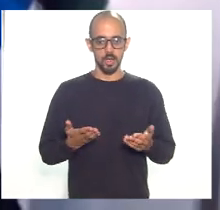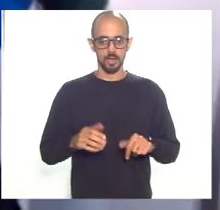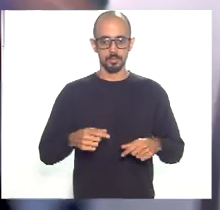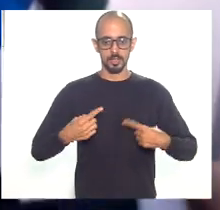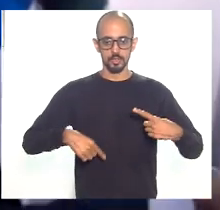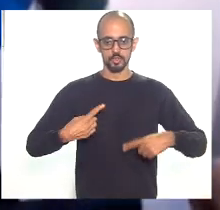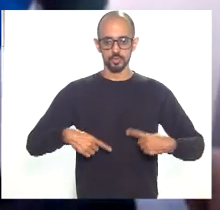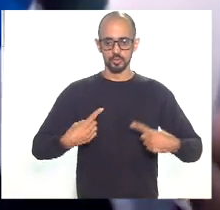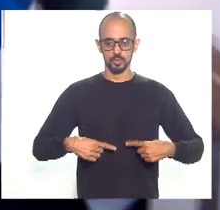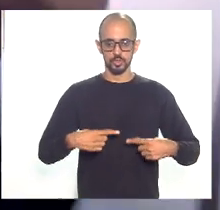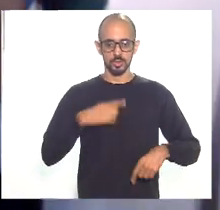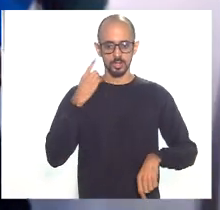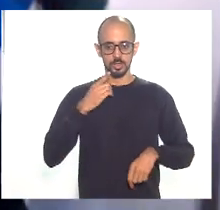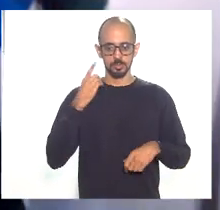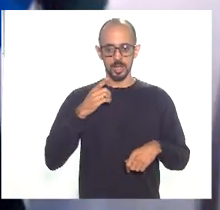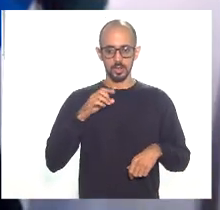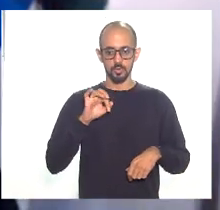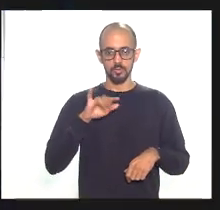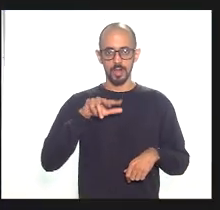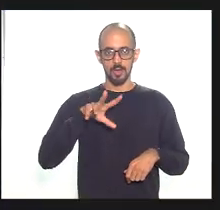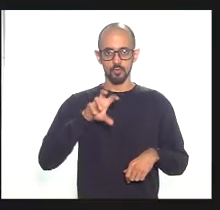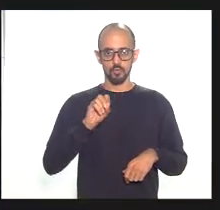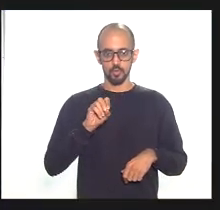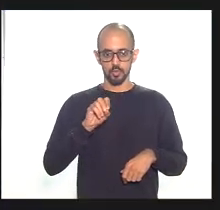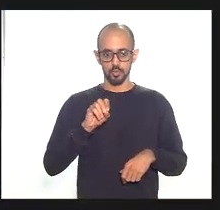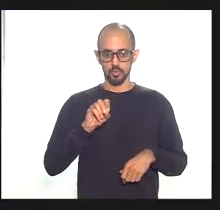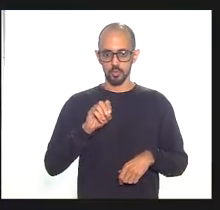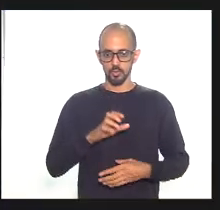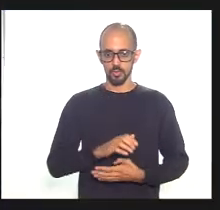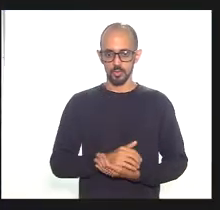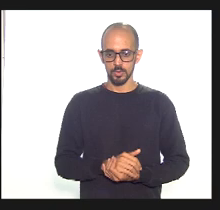palavra, deputado Flávio Serafini.